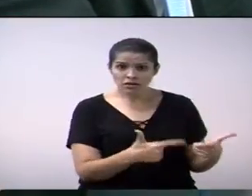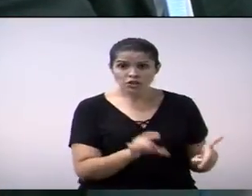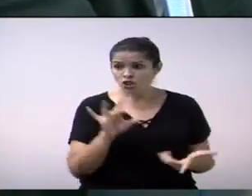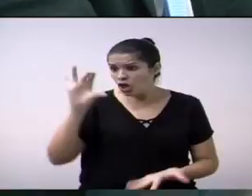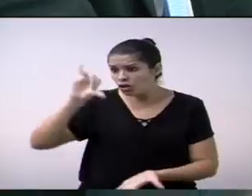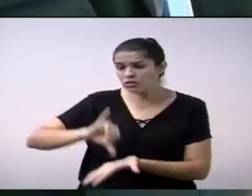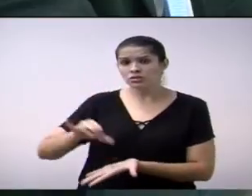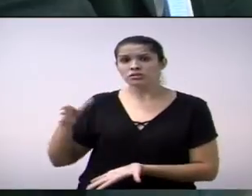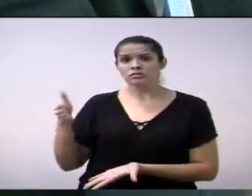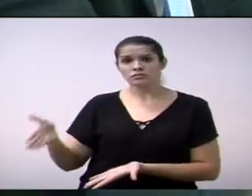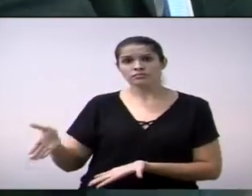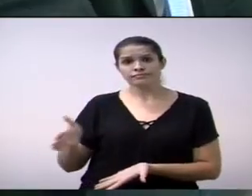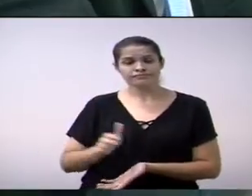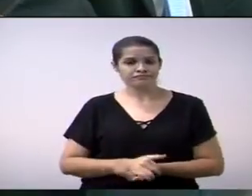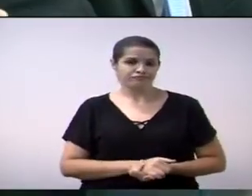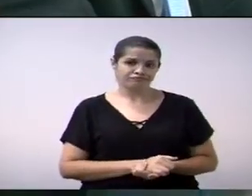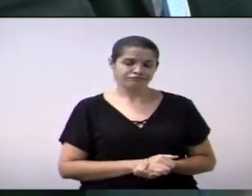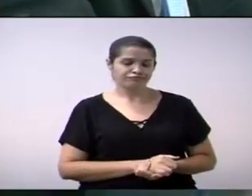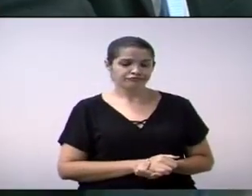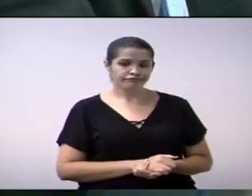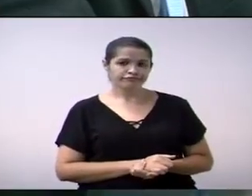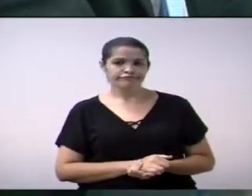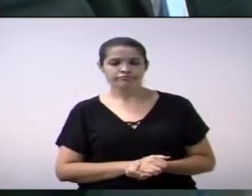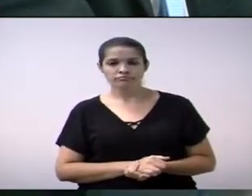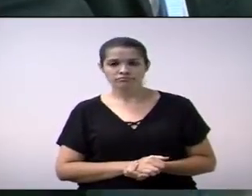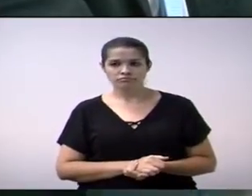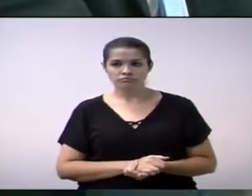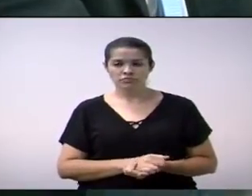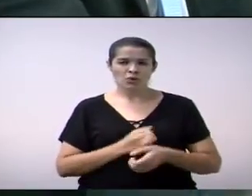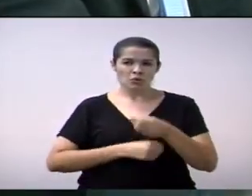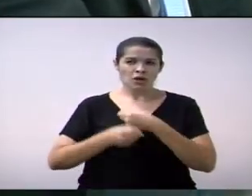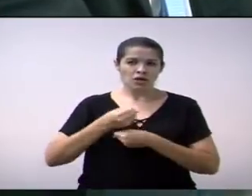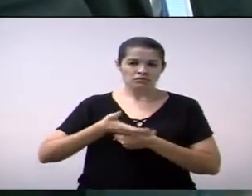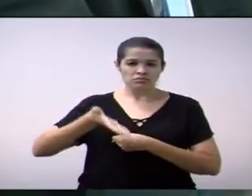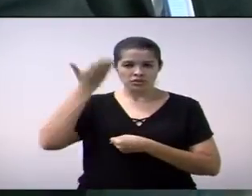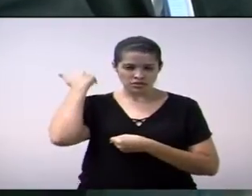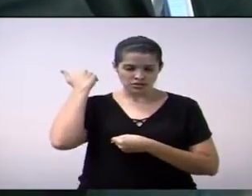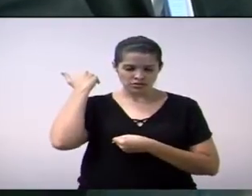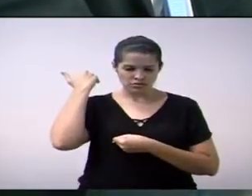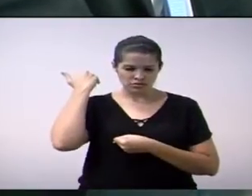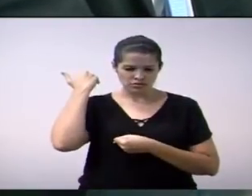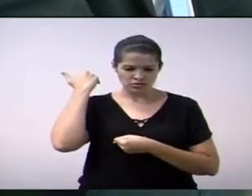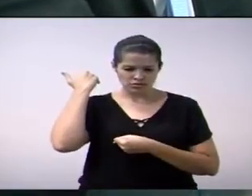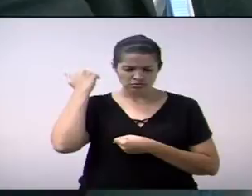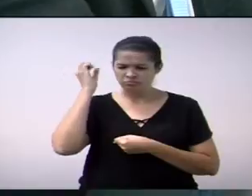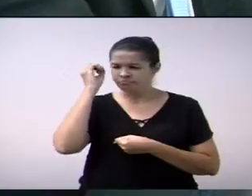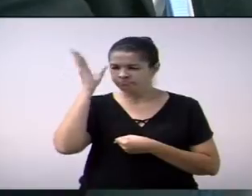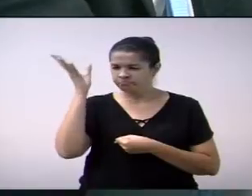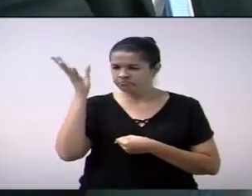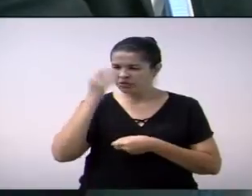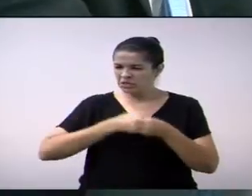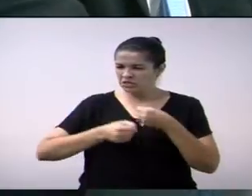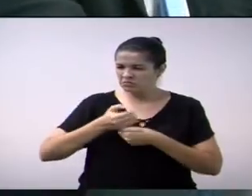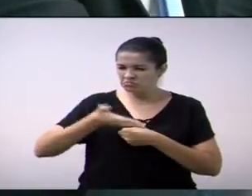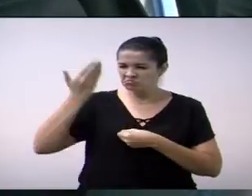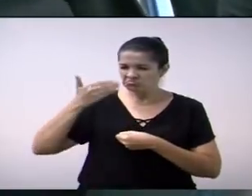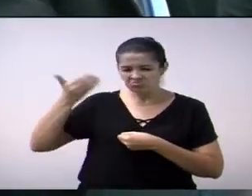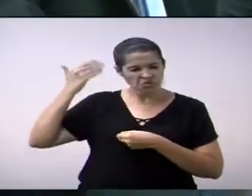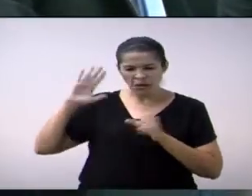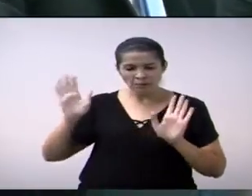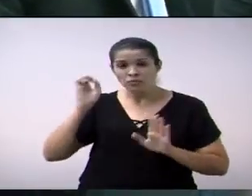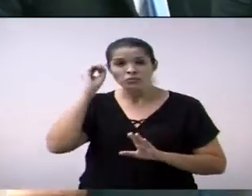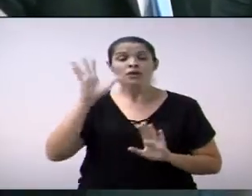fazer os trabalhos que sejam feitos. No ano passado, salvo engano, aliás, retrasado, eu já fiz esse